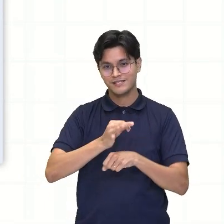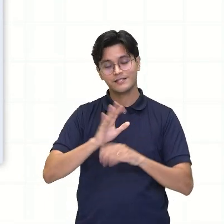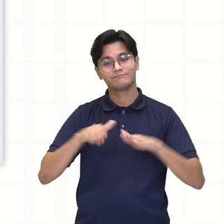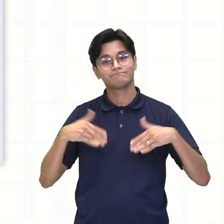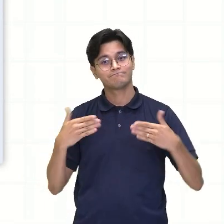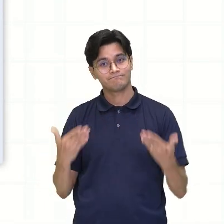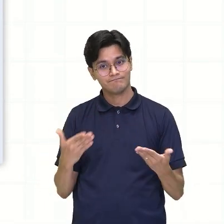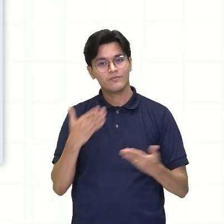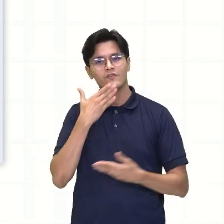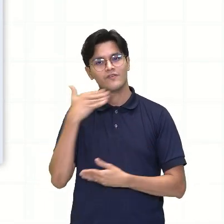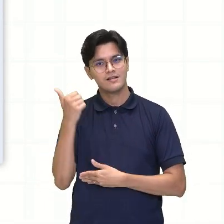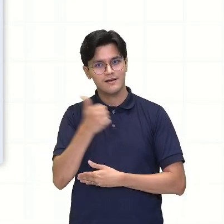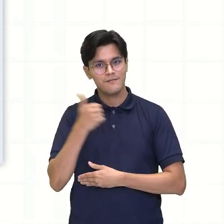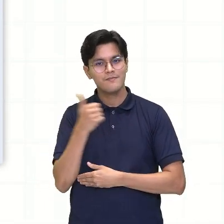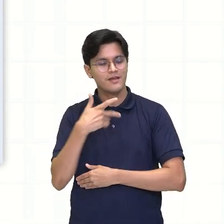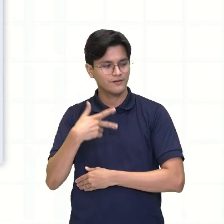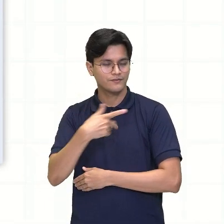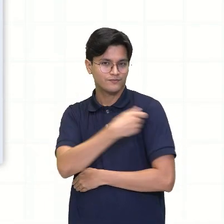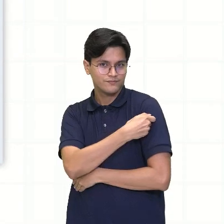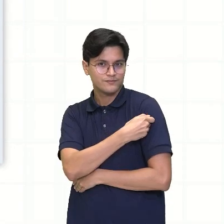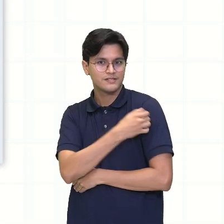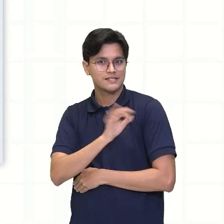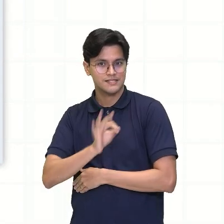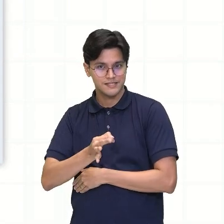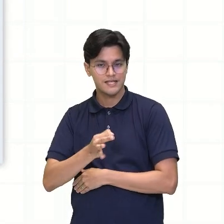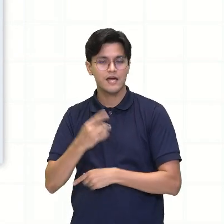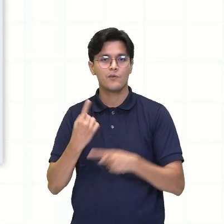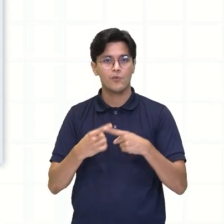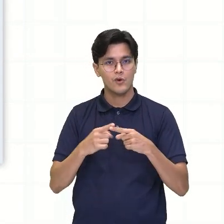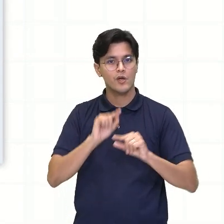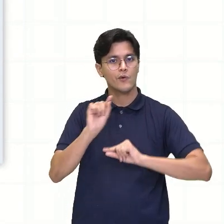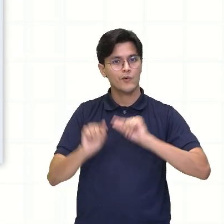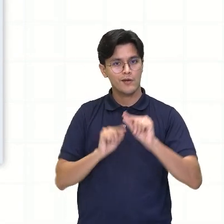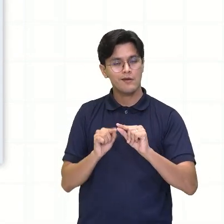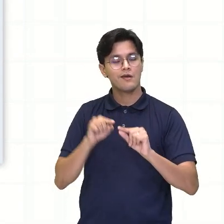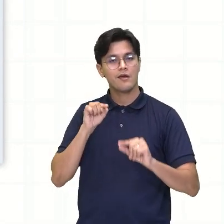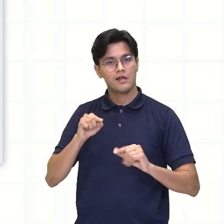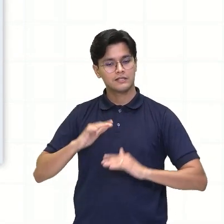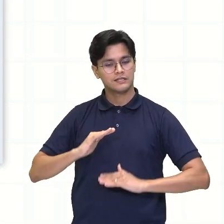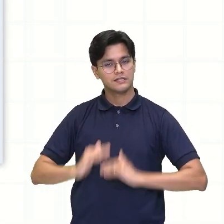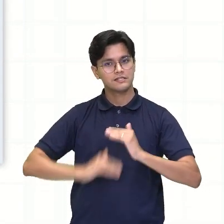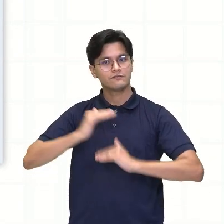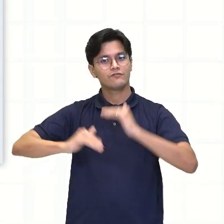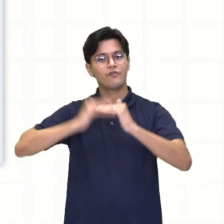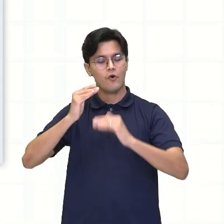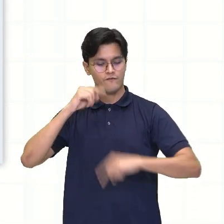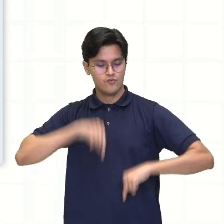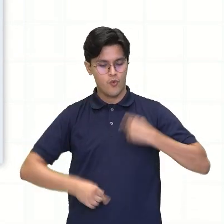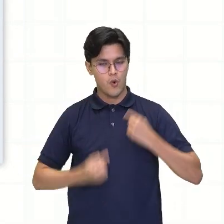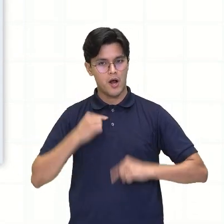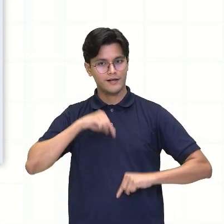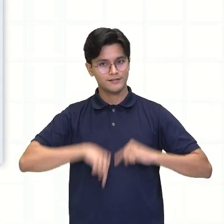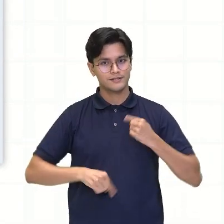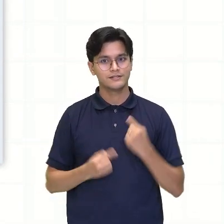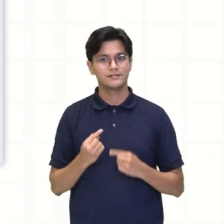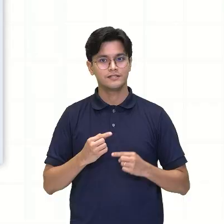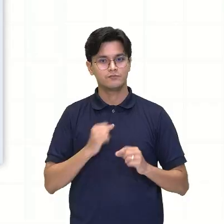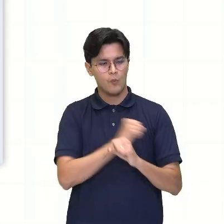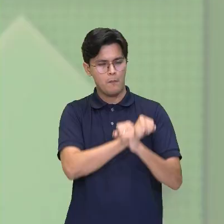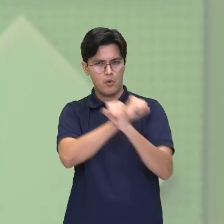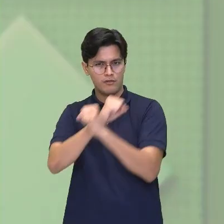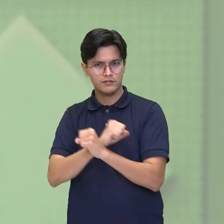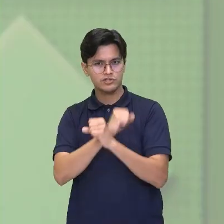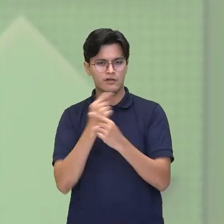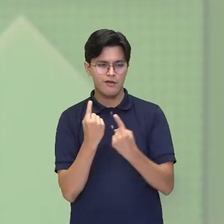quando recebemos aí essa vacina, esse imunizante, né, que vai ajudar o nosso organismo a combater doenças sem necessariamente